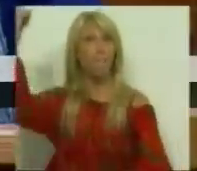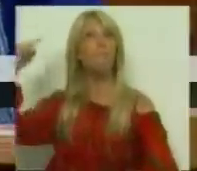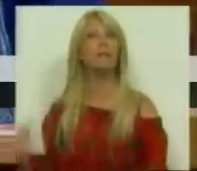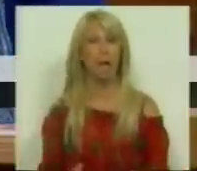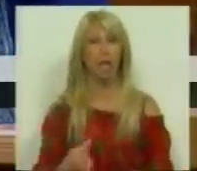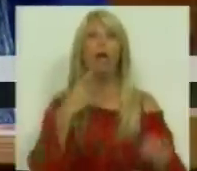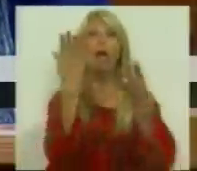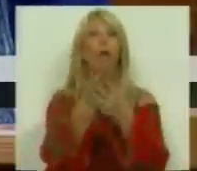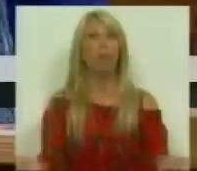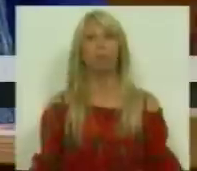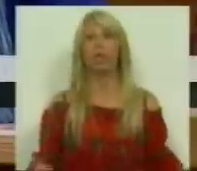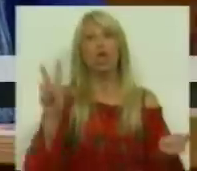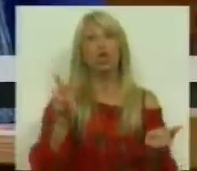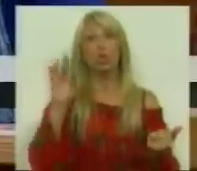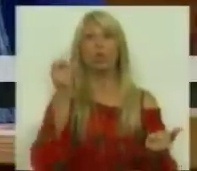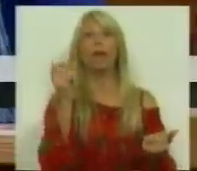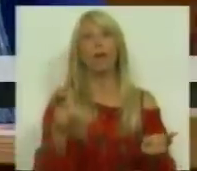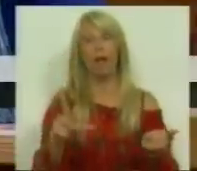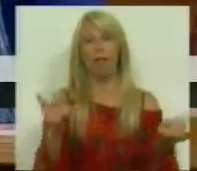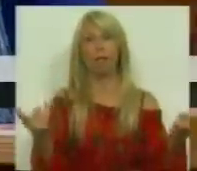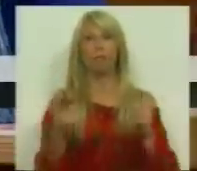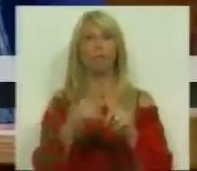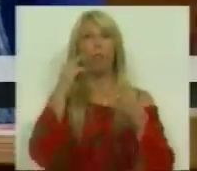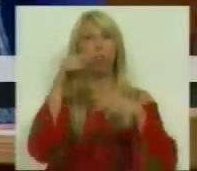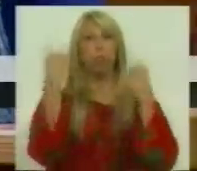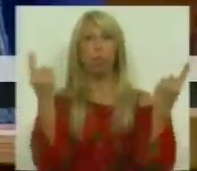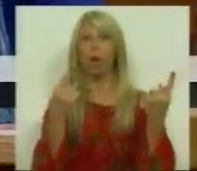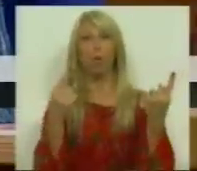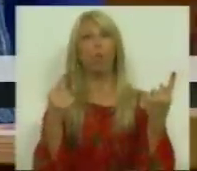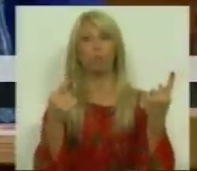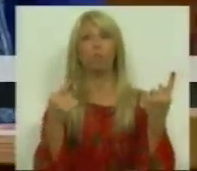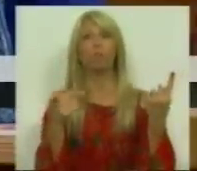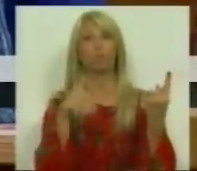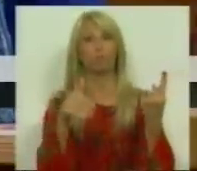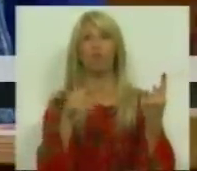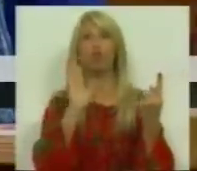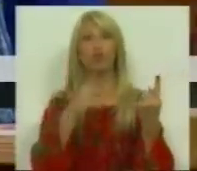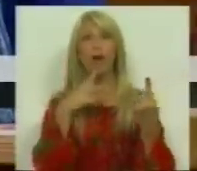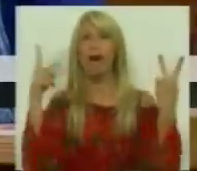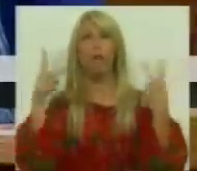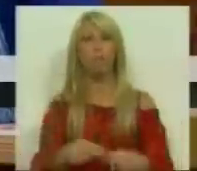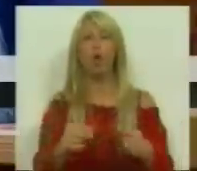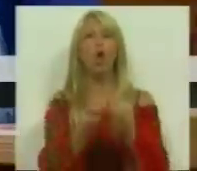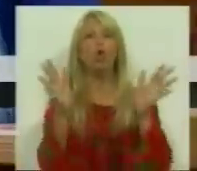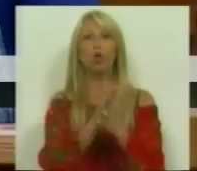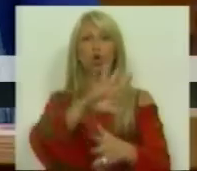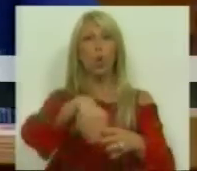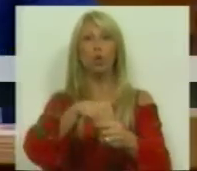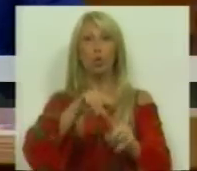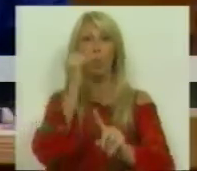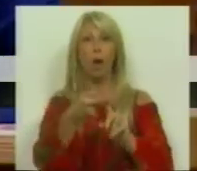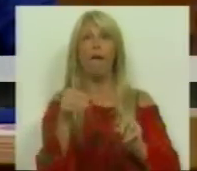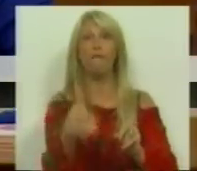canal generalista estava prevista, como foram já cancelados todos os conteúdos para o próximo ano. É